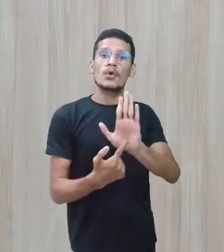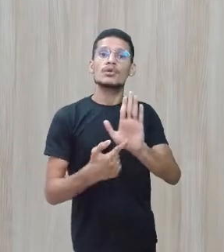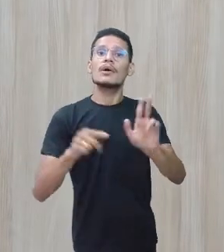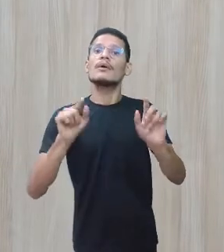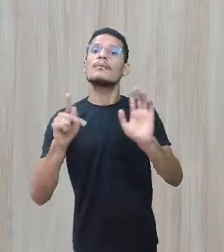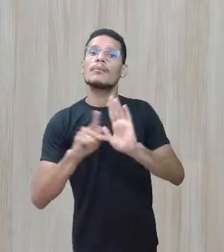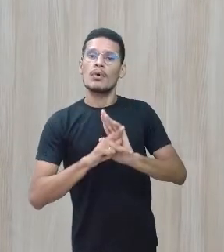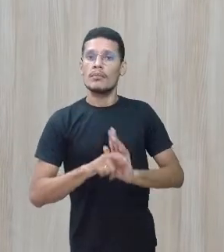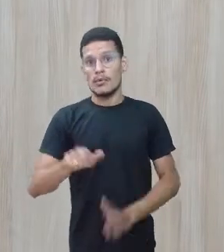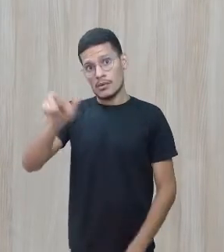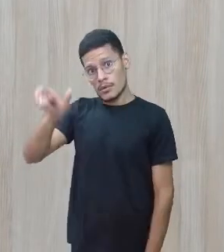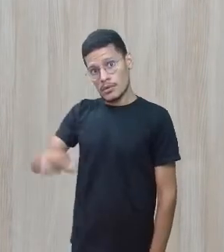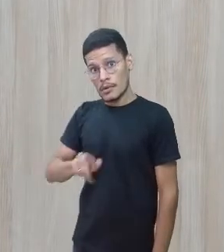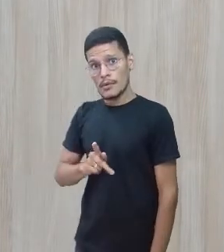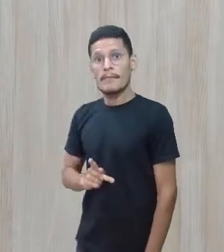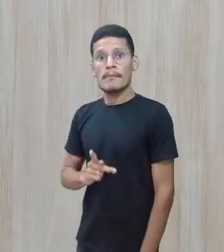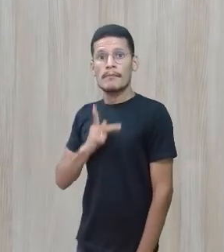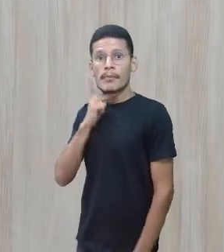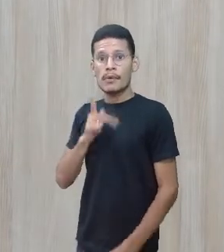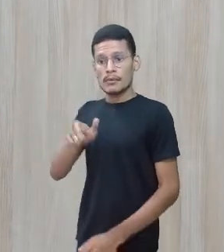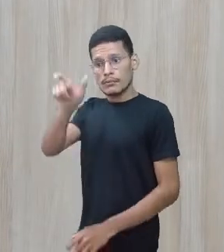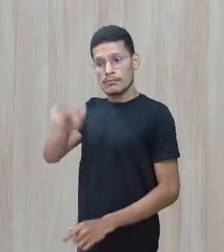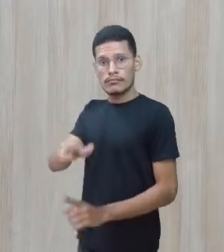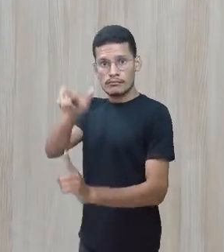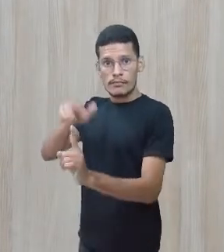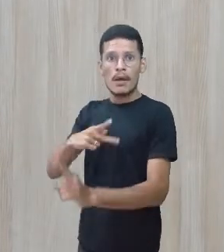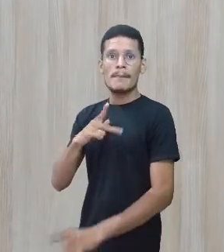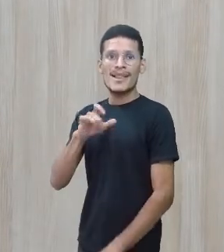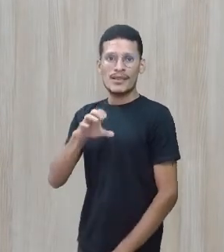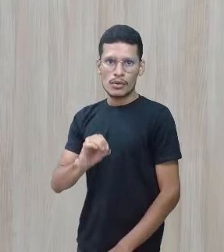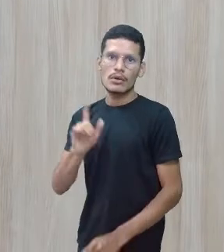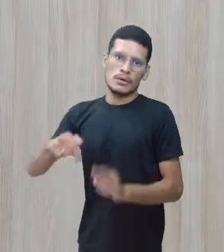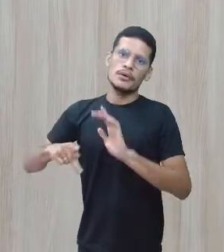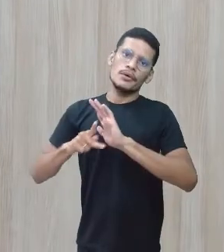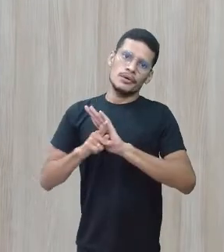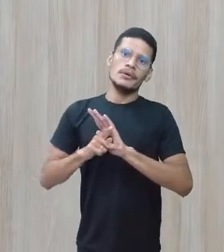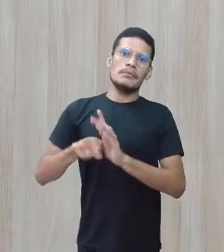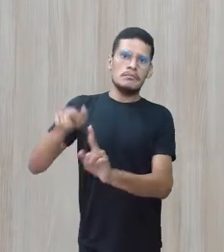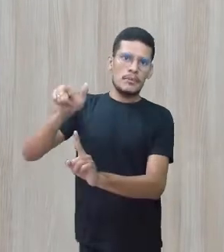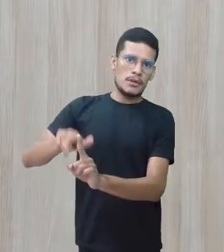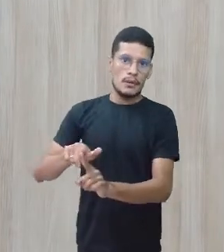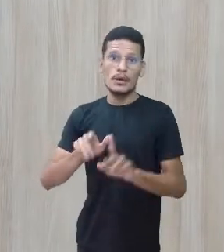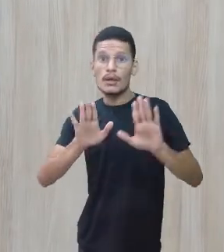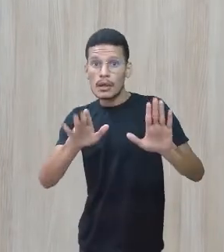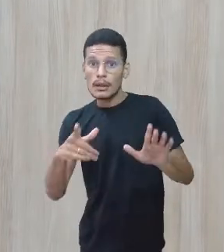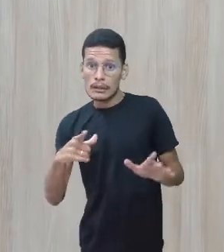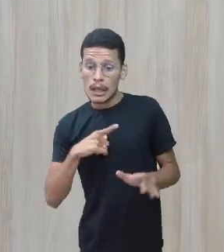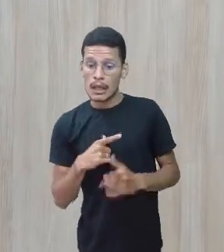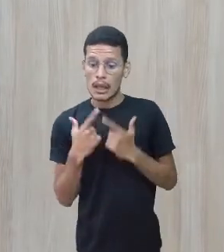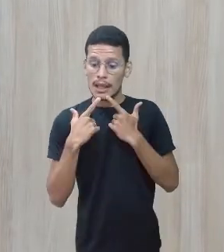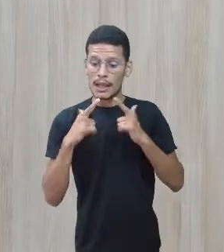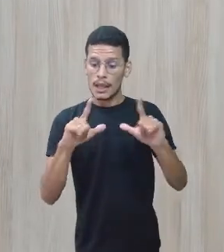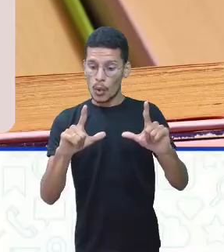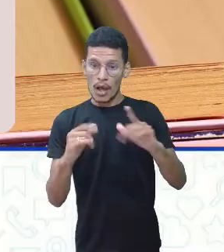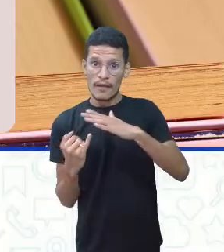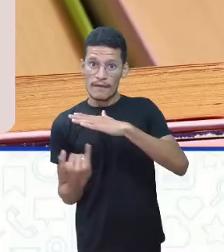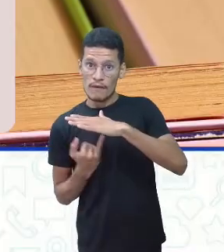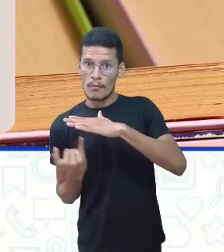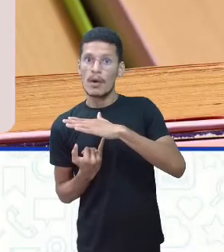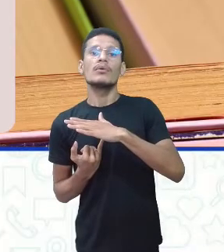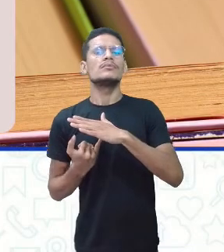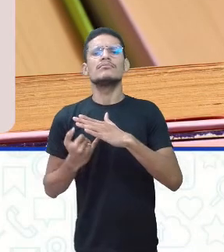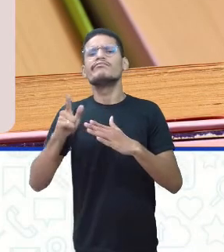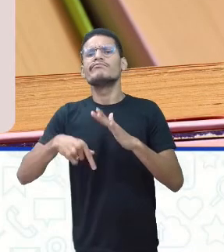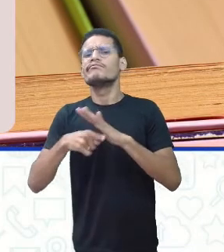seria o personagem da minha história aqui. Faz uso da linguagem informal, com palavras e expressões do